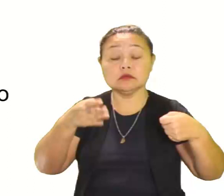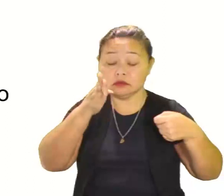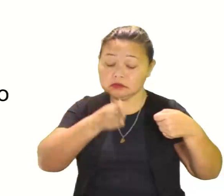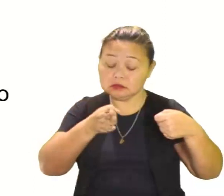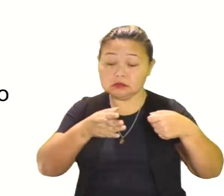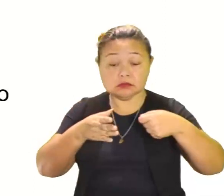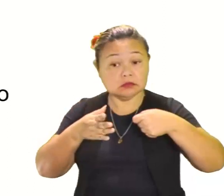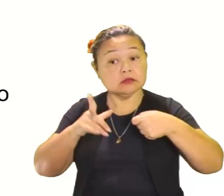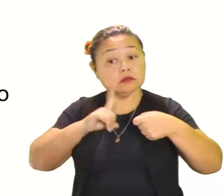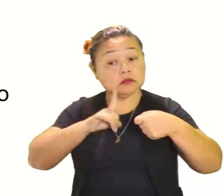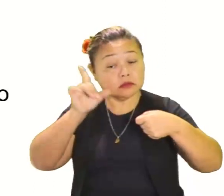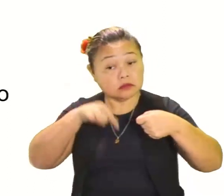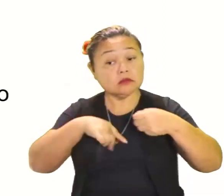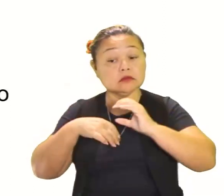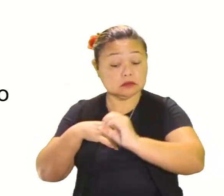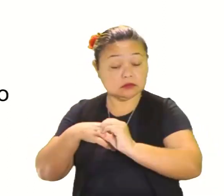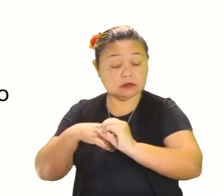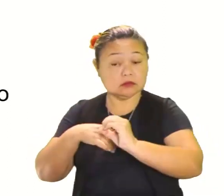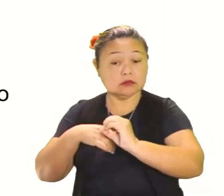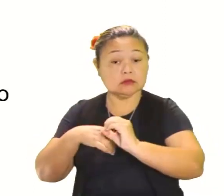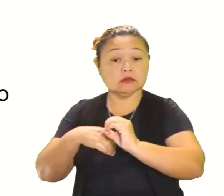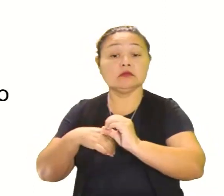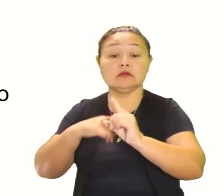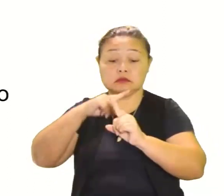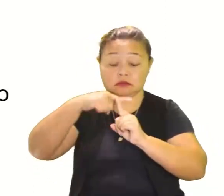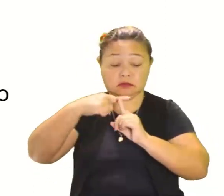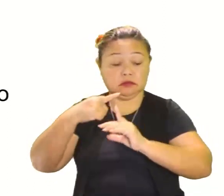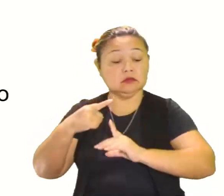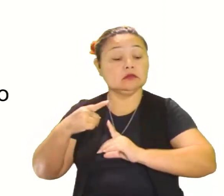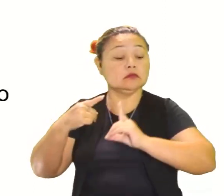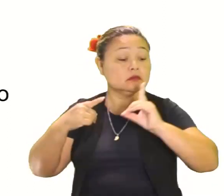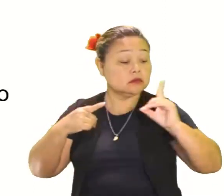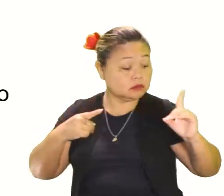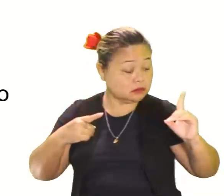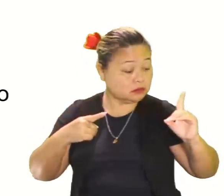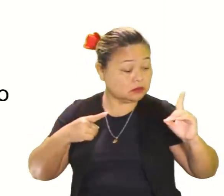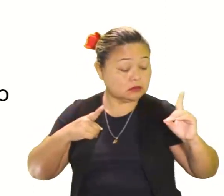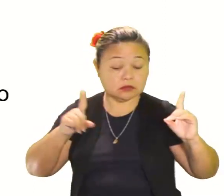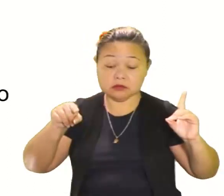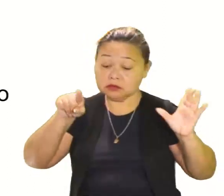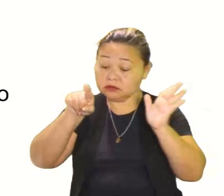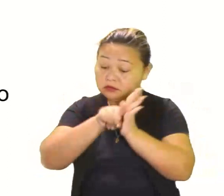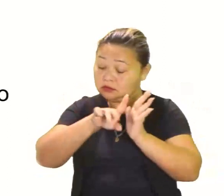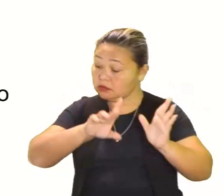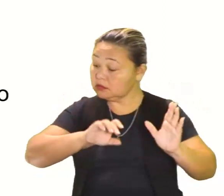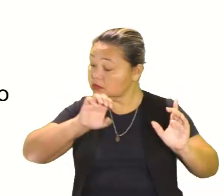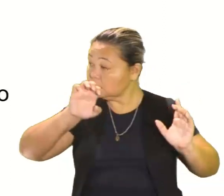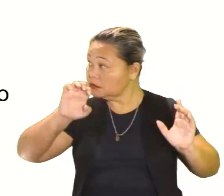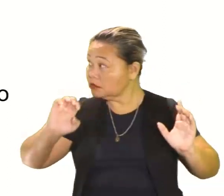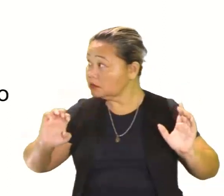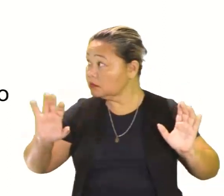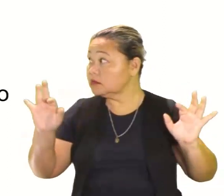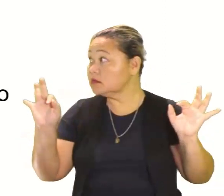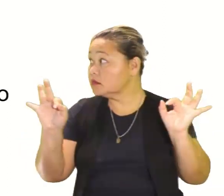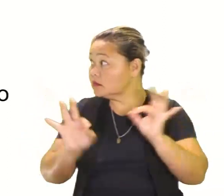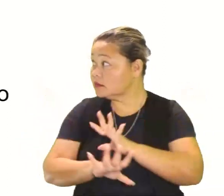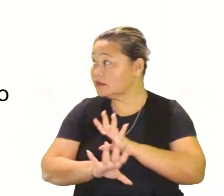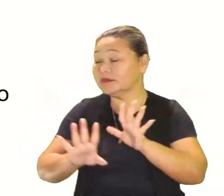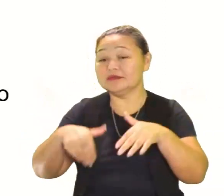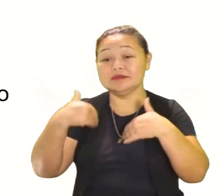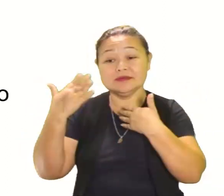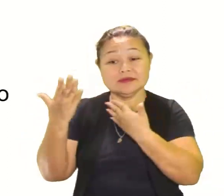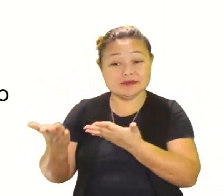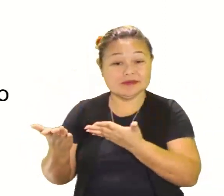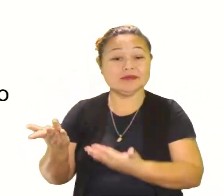marco divisório aí é como se fosse o zero. Então, positivo é para a direita, negativo para a esquerda. Pronto, está feito